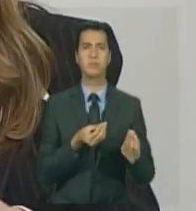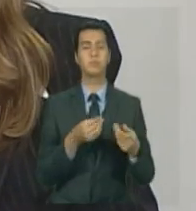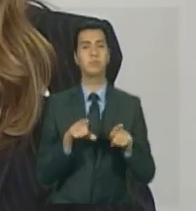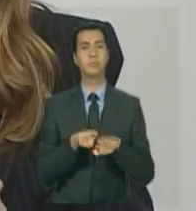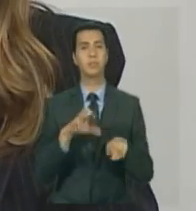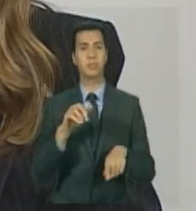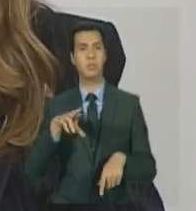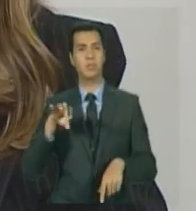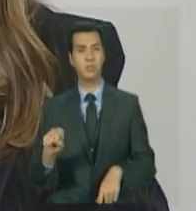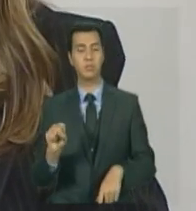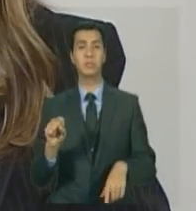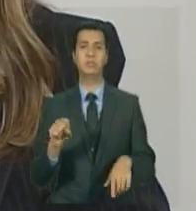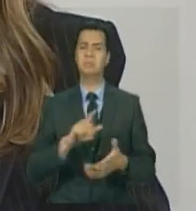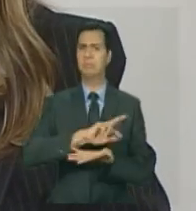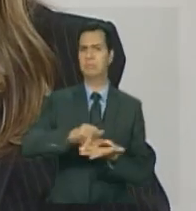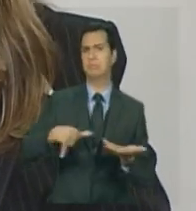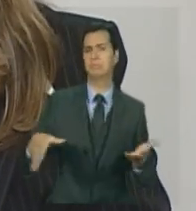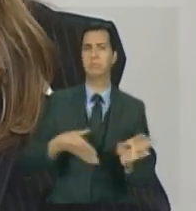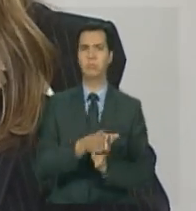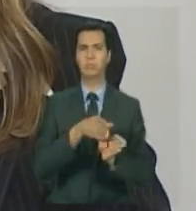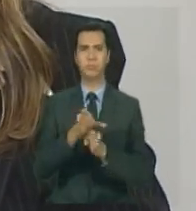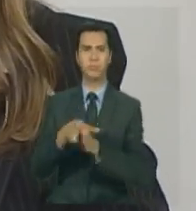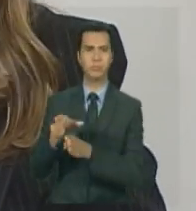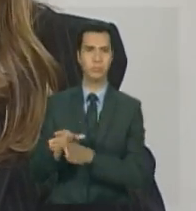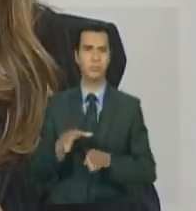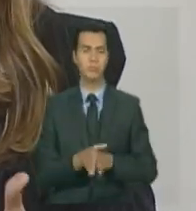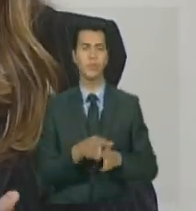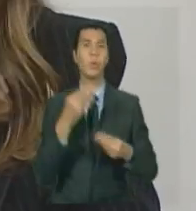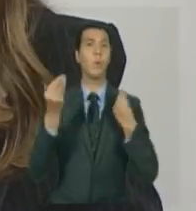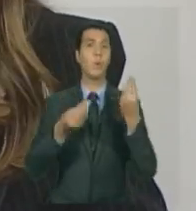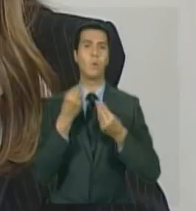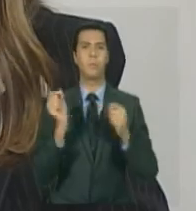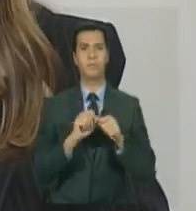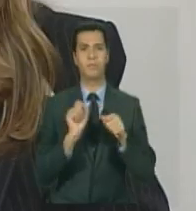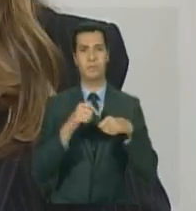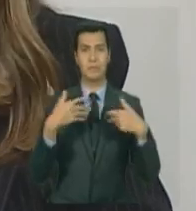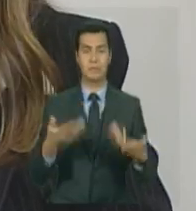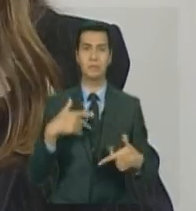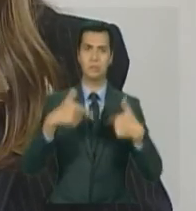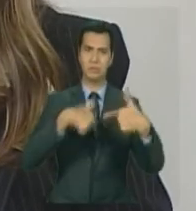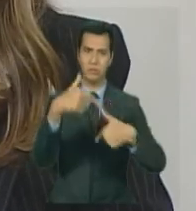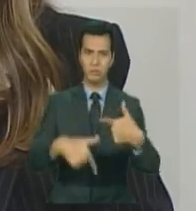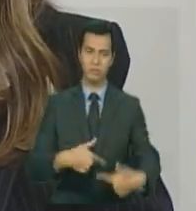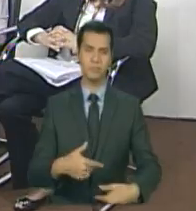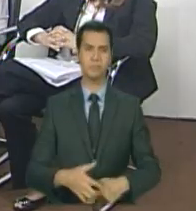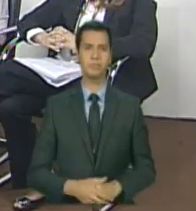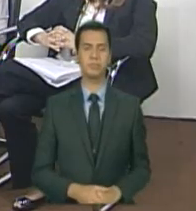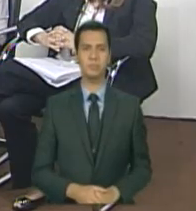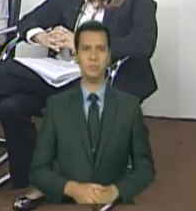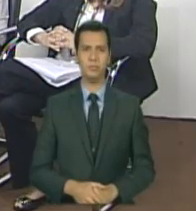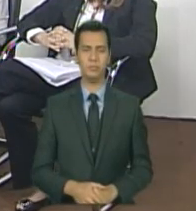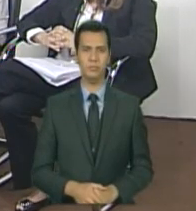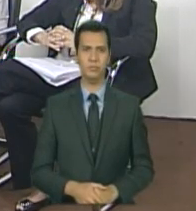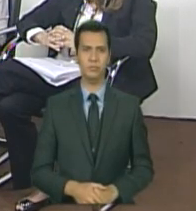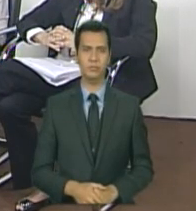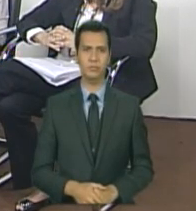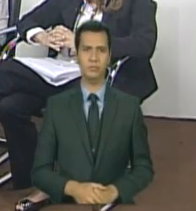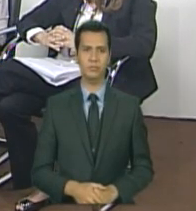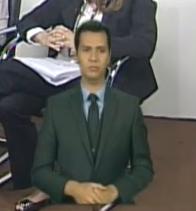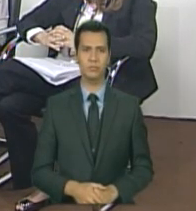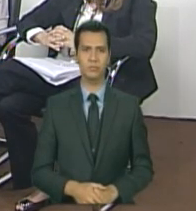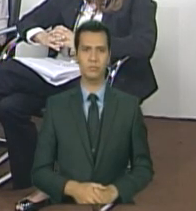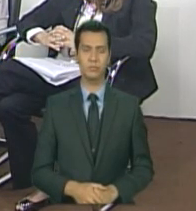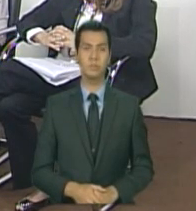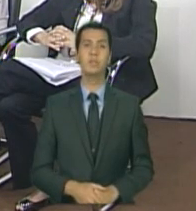CRAS, enfim, algumas outras orientações referentes a como executar os serviços estão nesse link. Bom, e como que vai acontecer